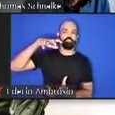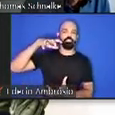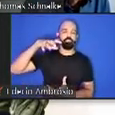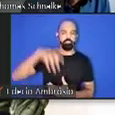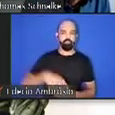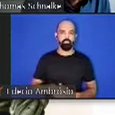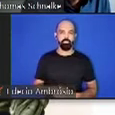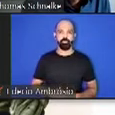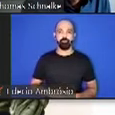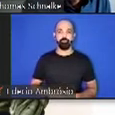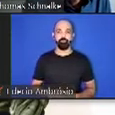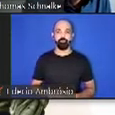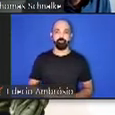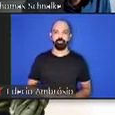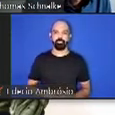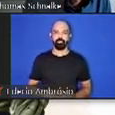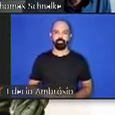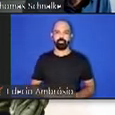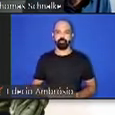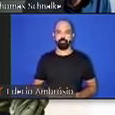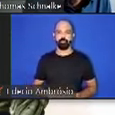Aqui nós temos